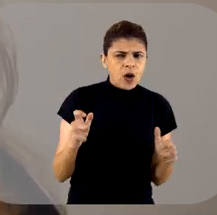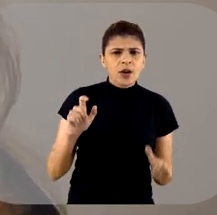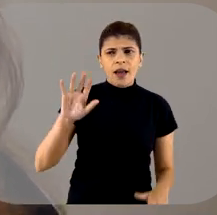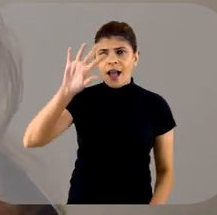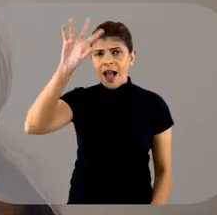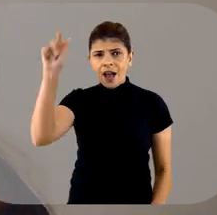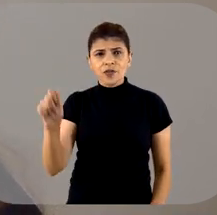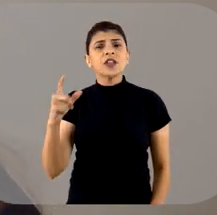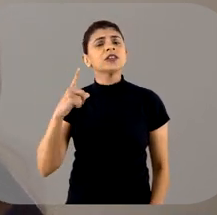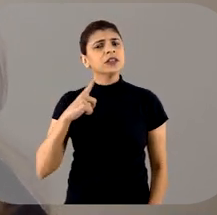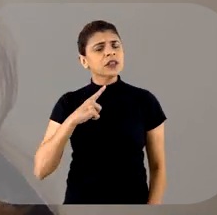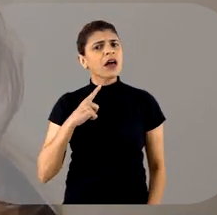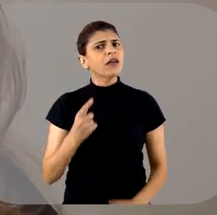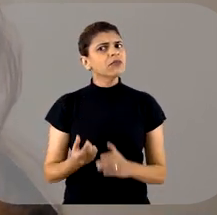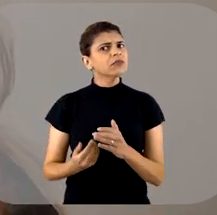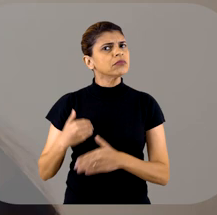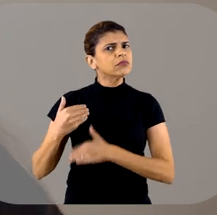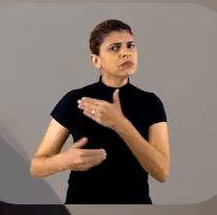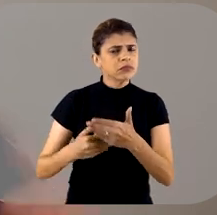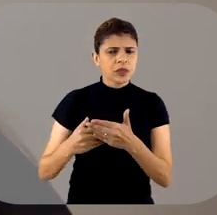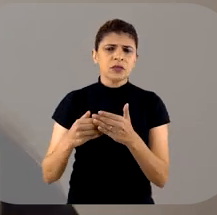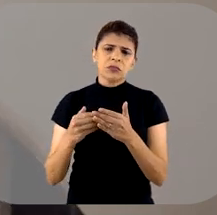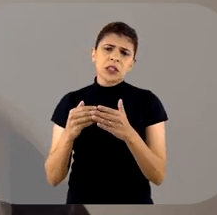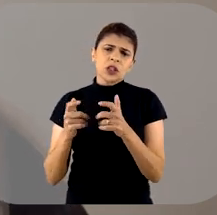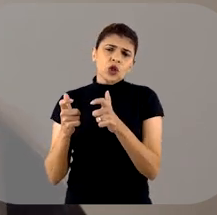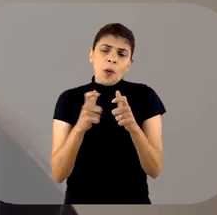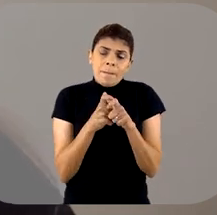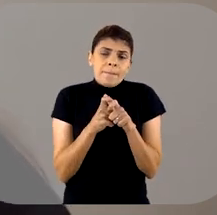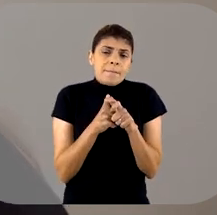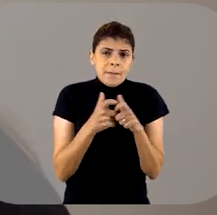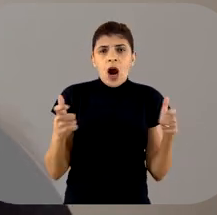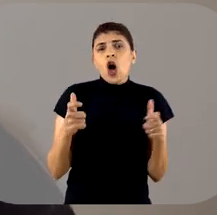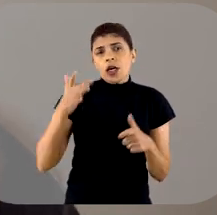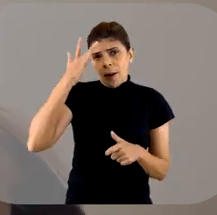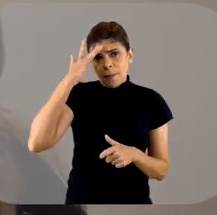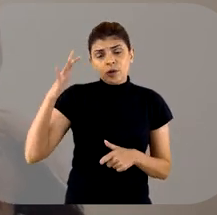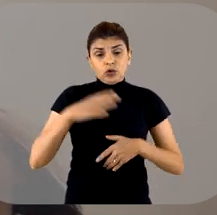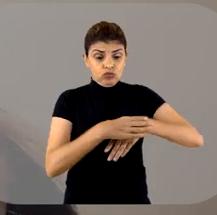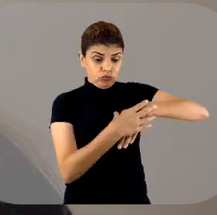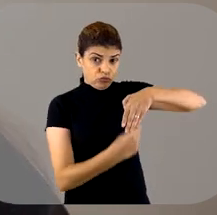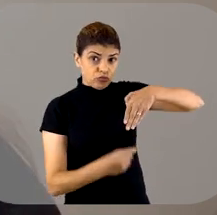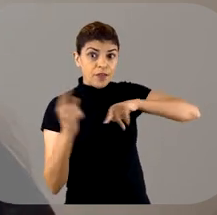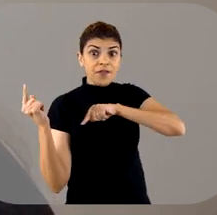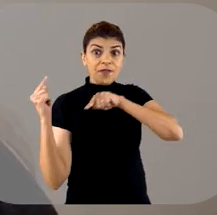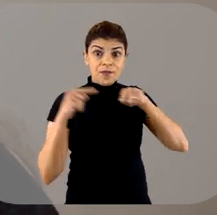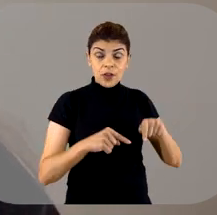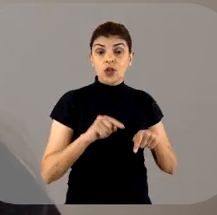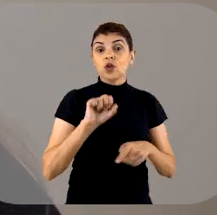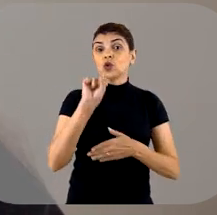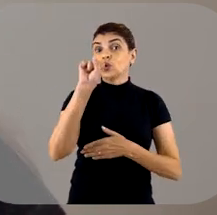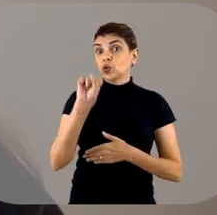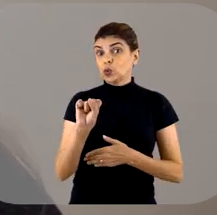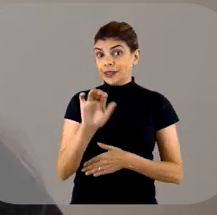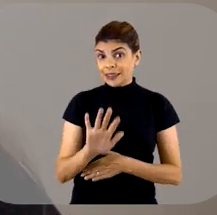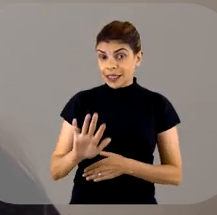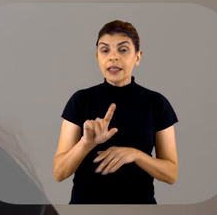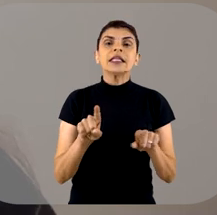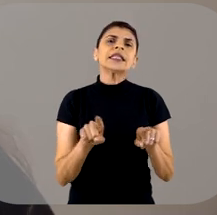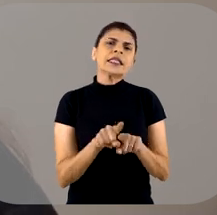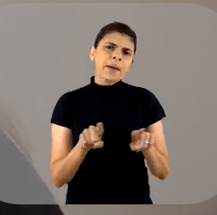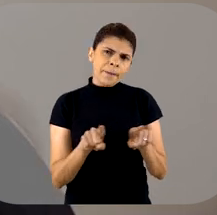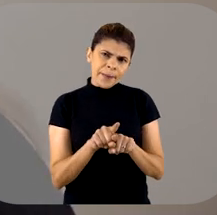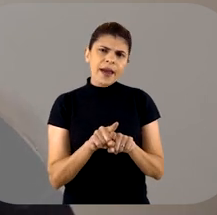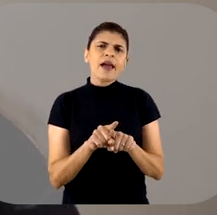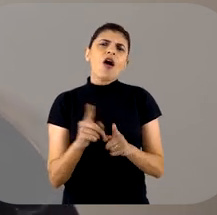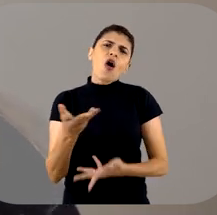em sua maior parte, tinham origem banto, no sentido demográfico, porque era a maior parte dos africanos vindos aqui para o